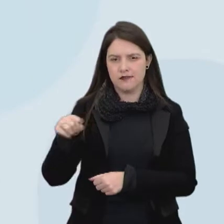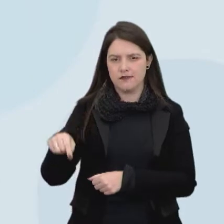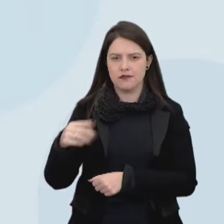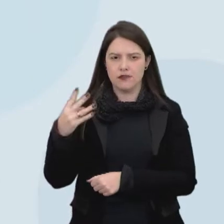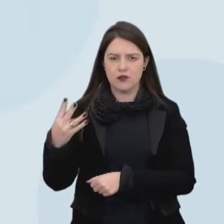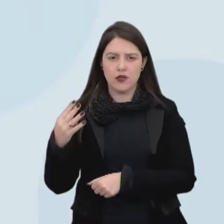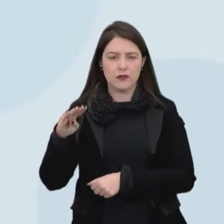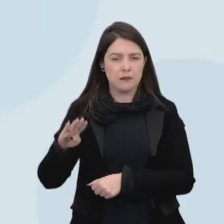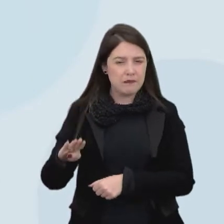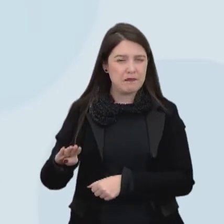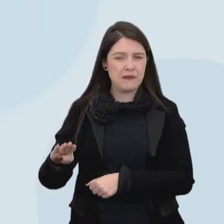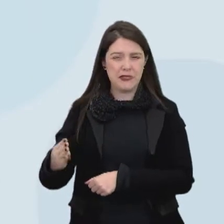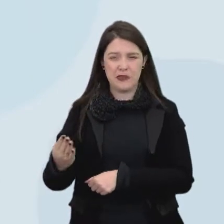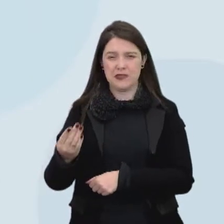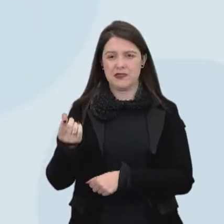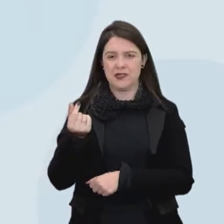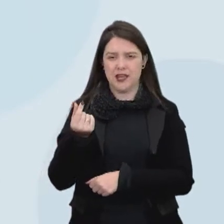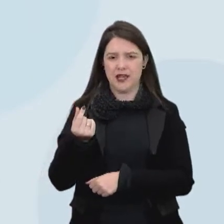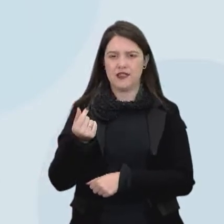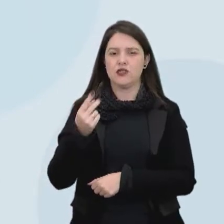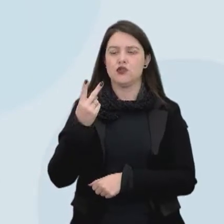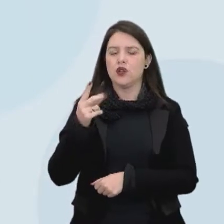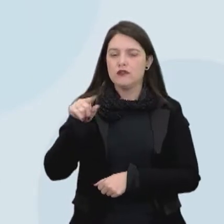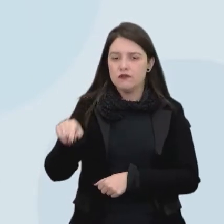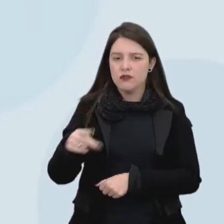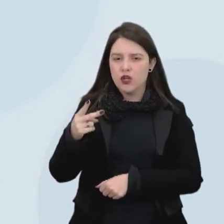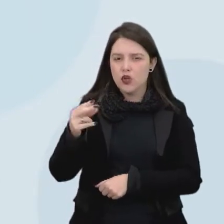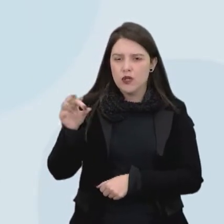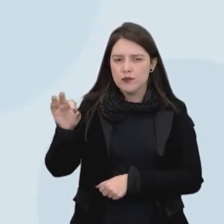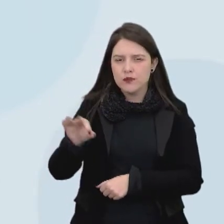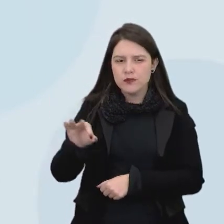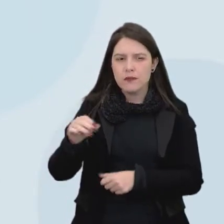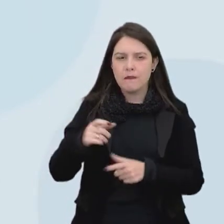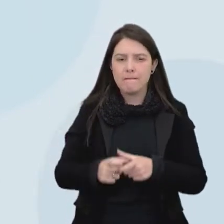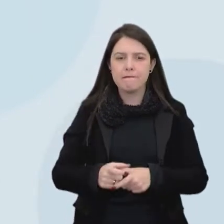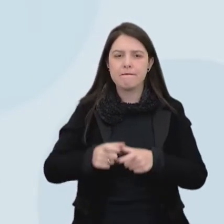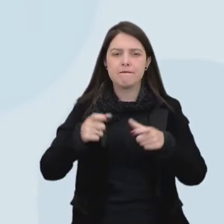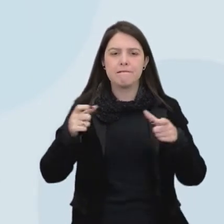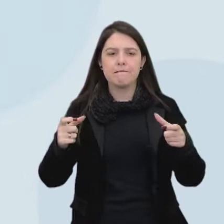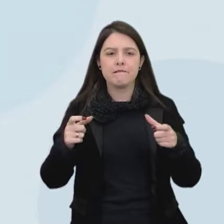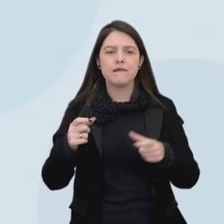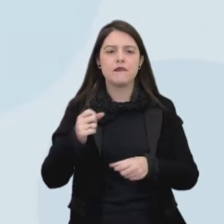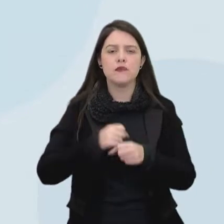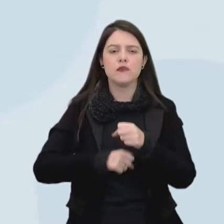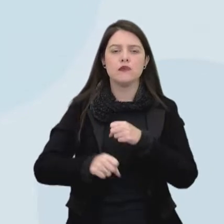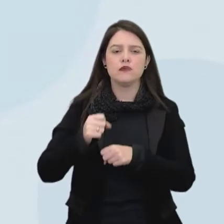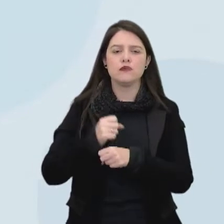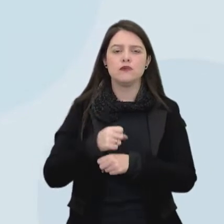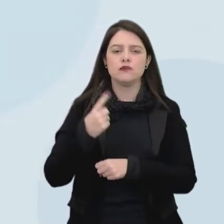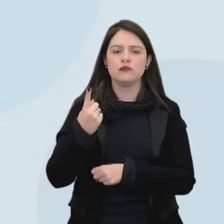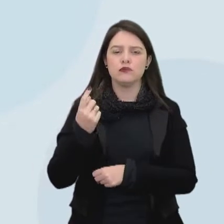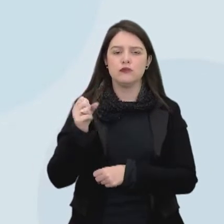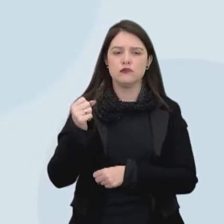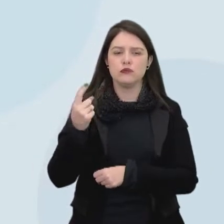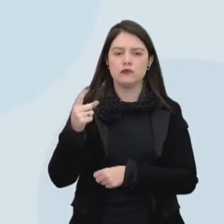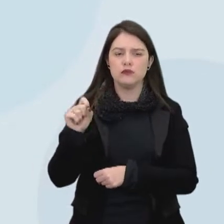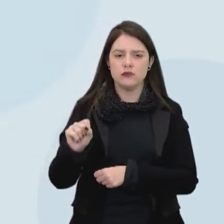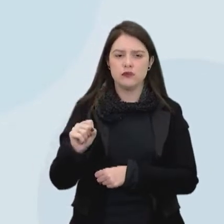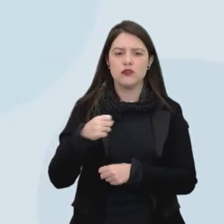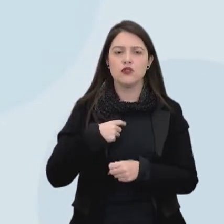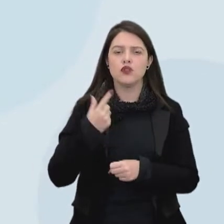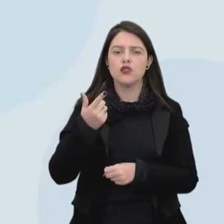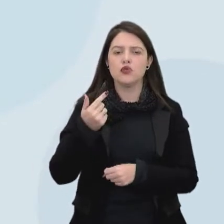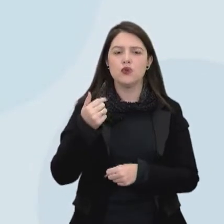213,4 bilhões de reais, 2,2% maior que a estimada para 2018 e